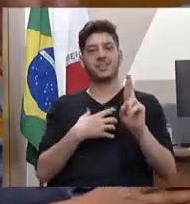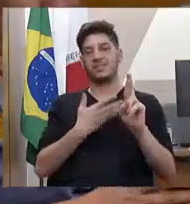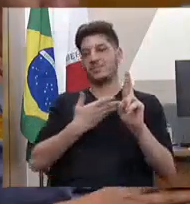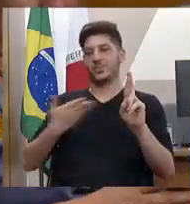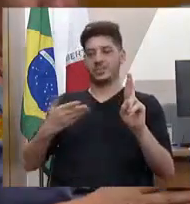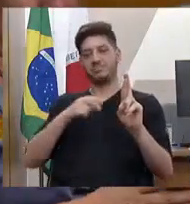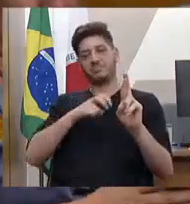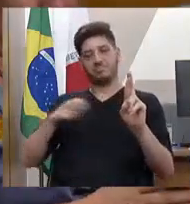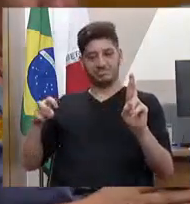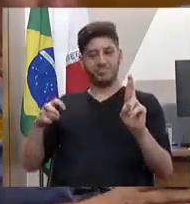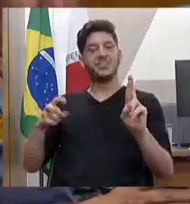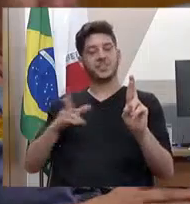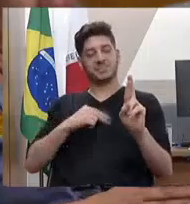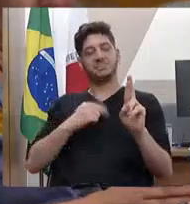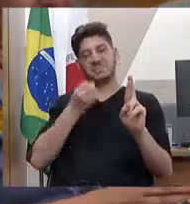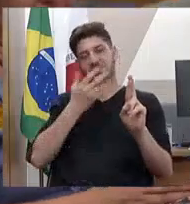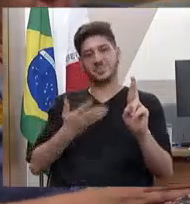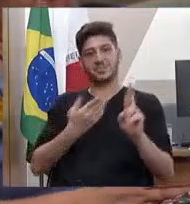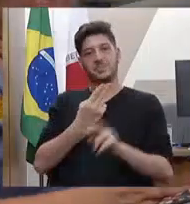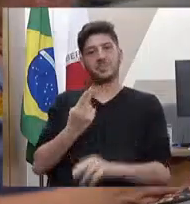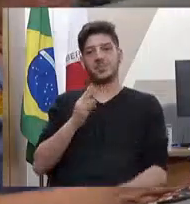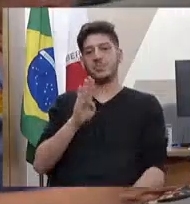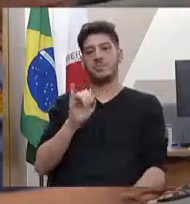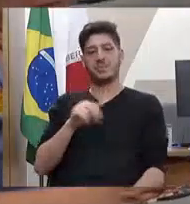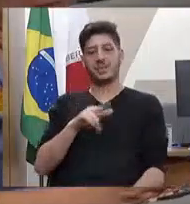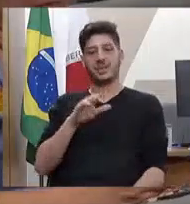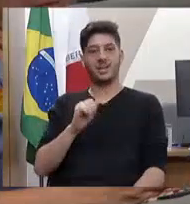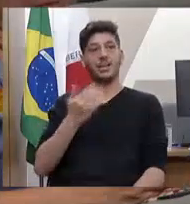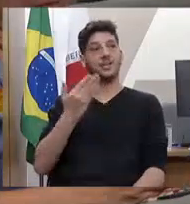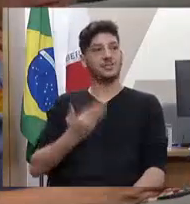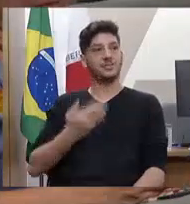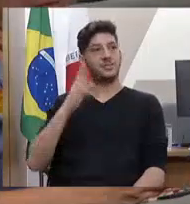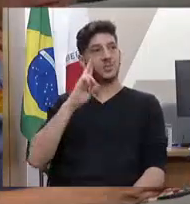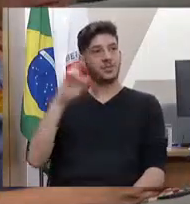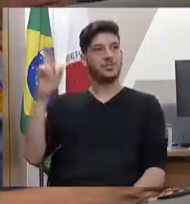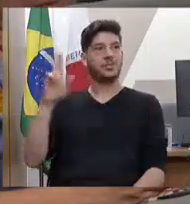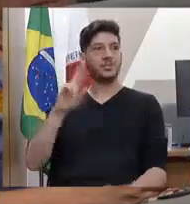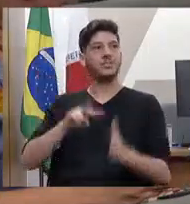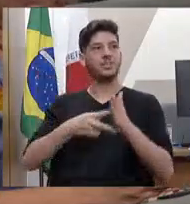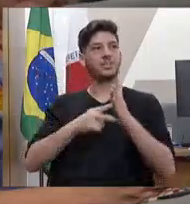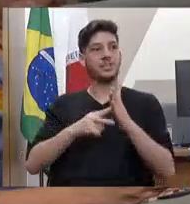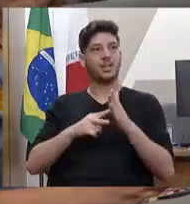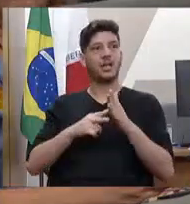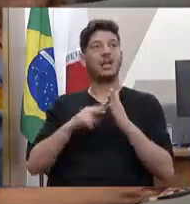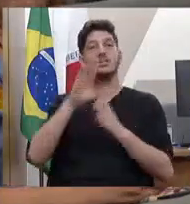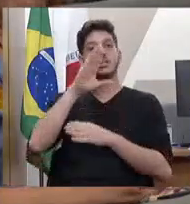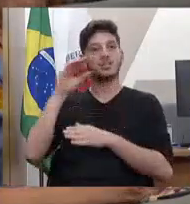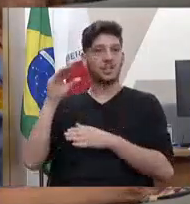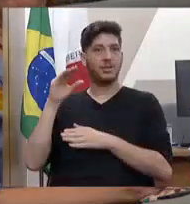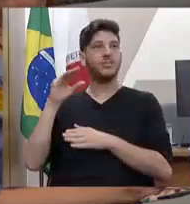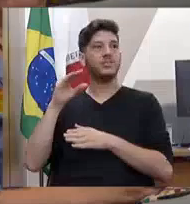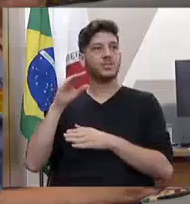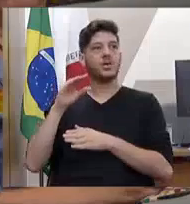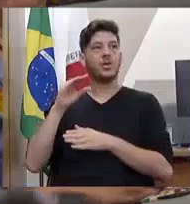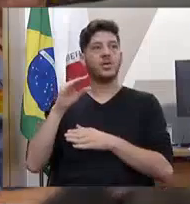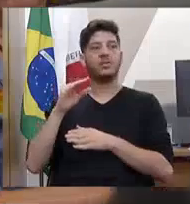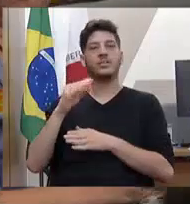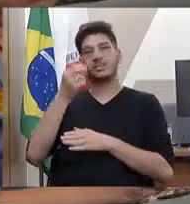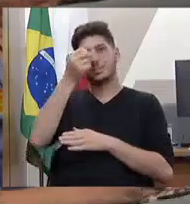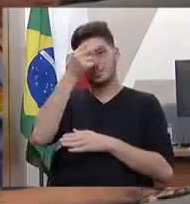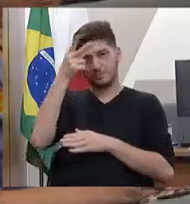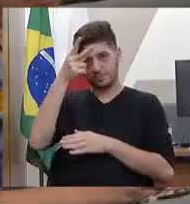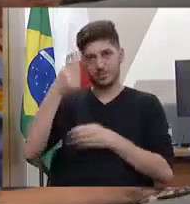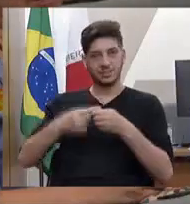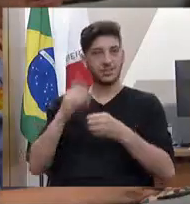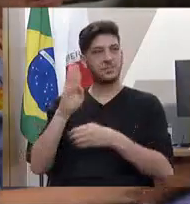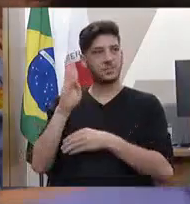é meu nome é Bianca eu sou a diretora do Sindicato dos Servidores Municipais de Betim e também diretora da executiva da acsp com